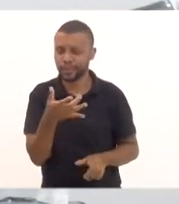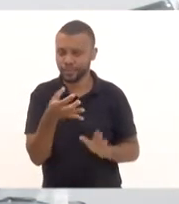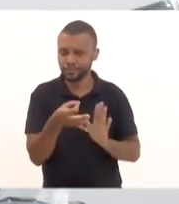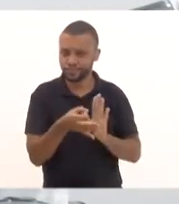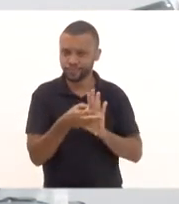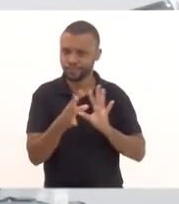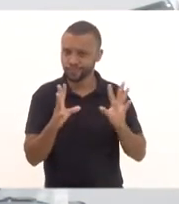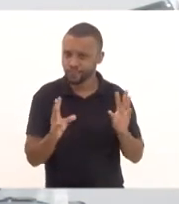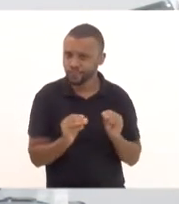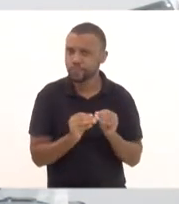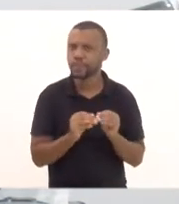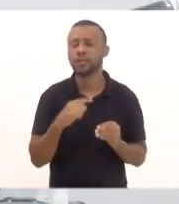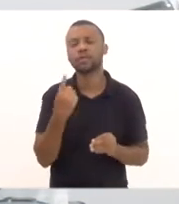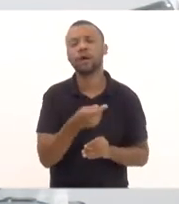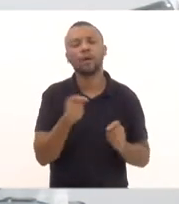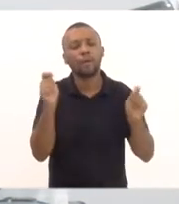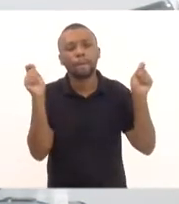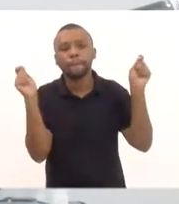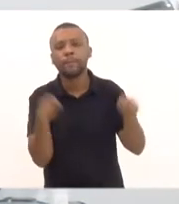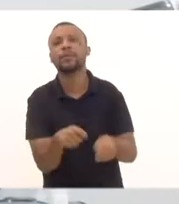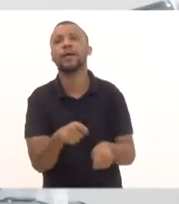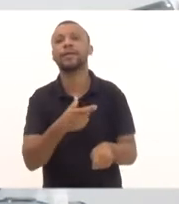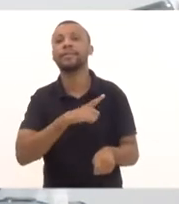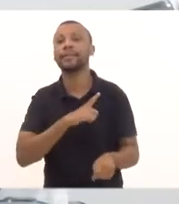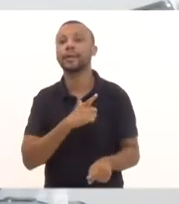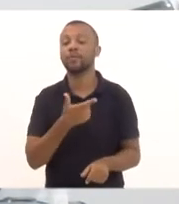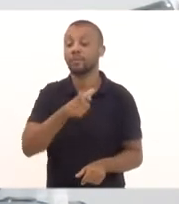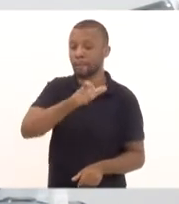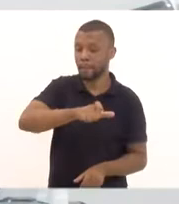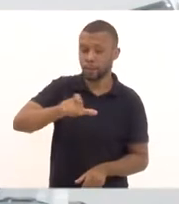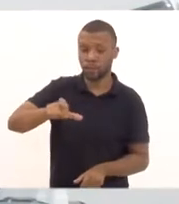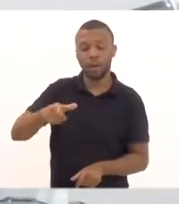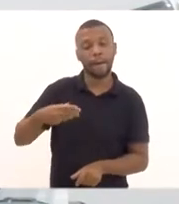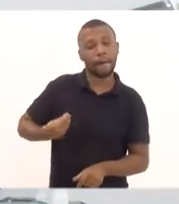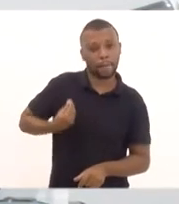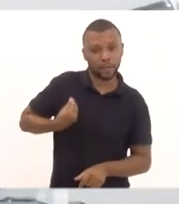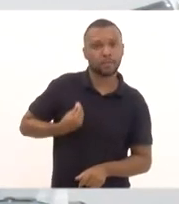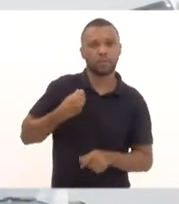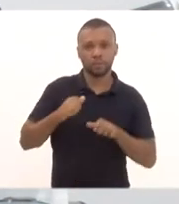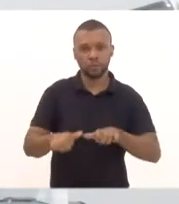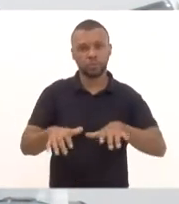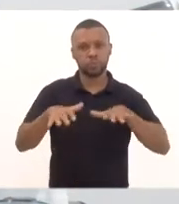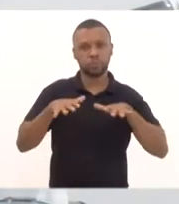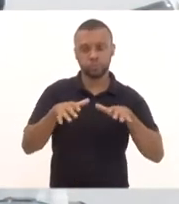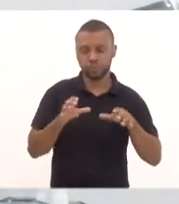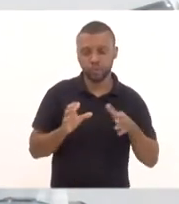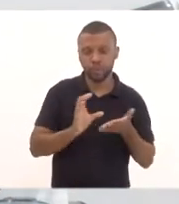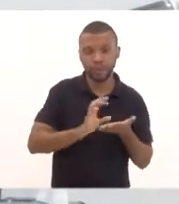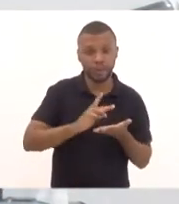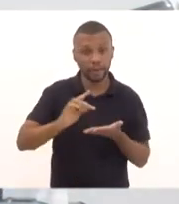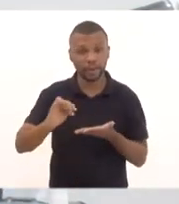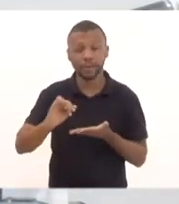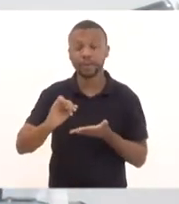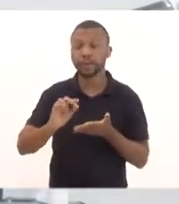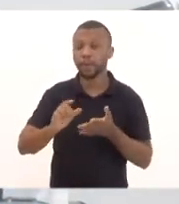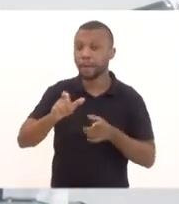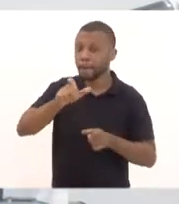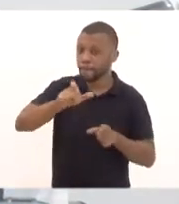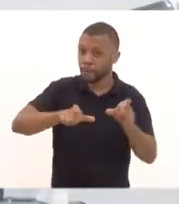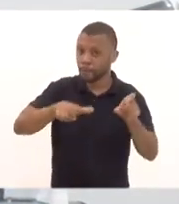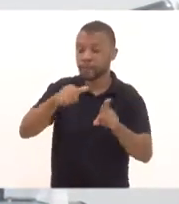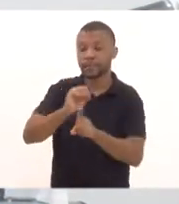é que a gente pudesse ter como interlocutores aqui entidades da sociedade civil